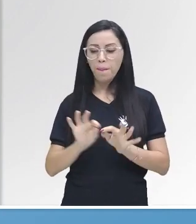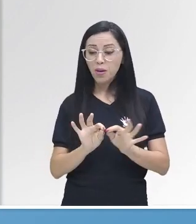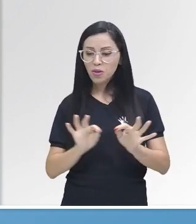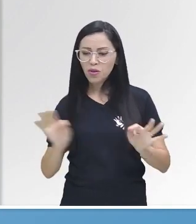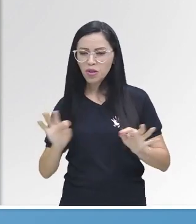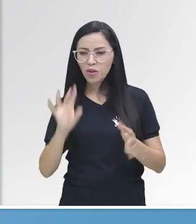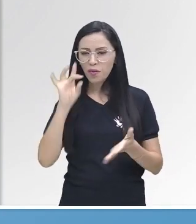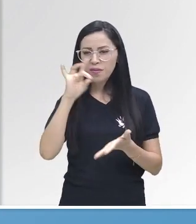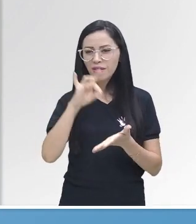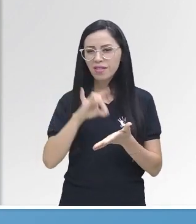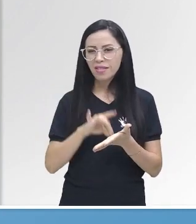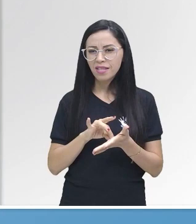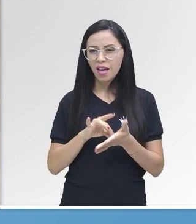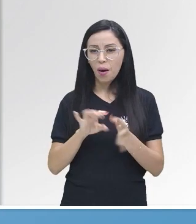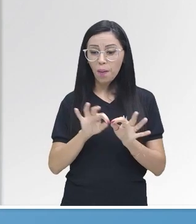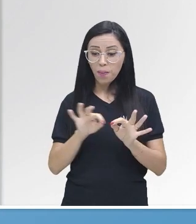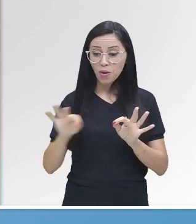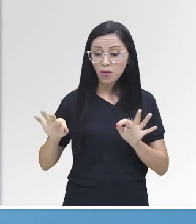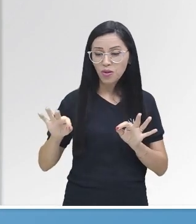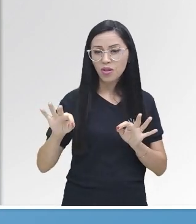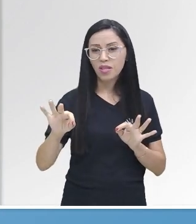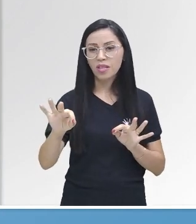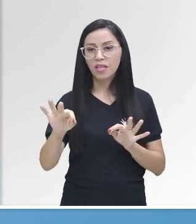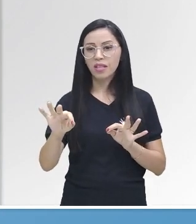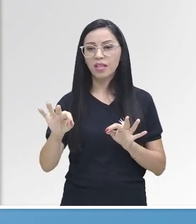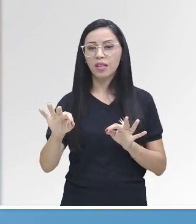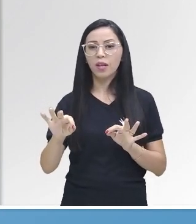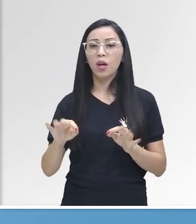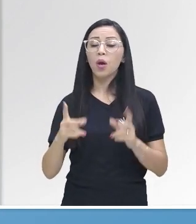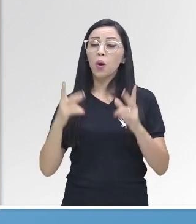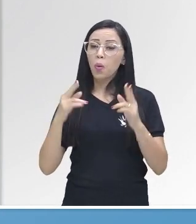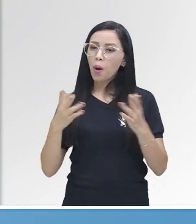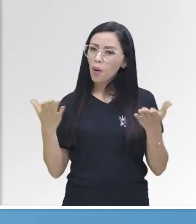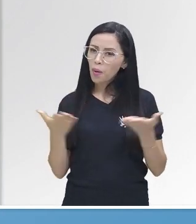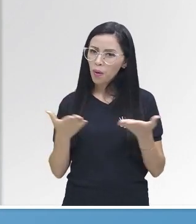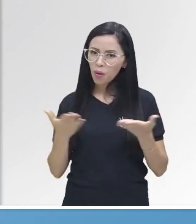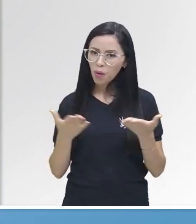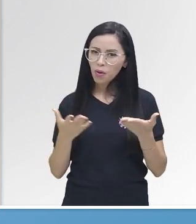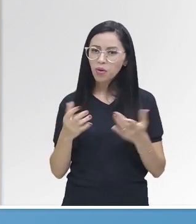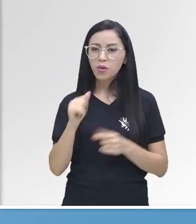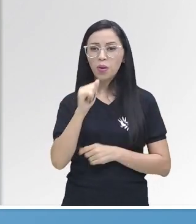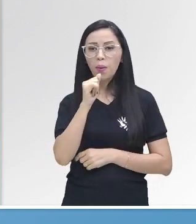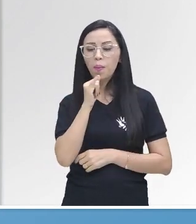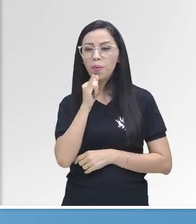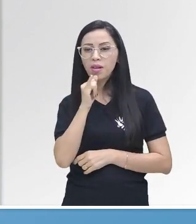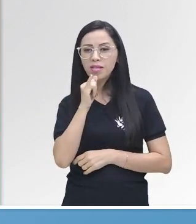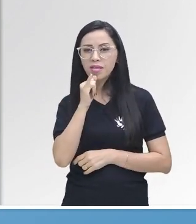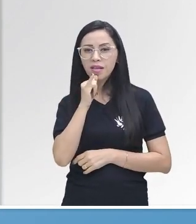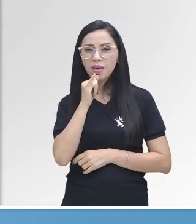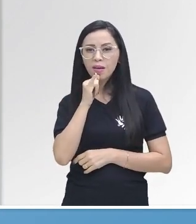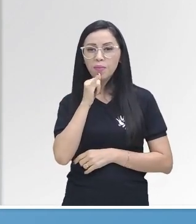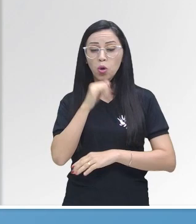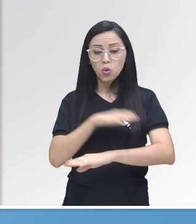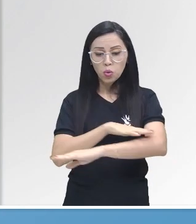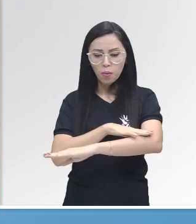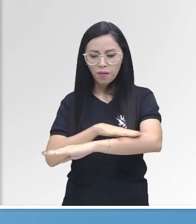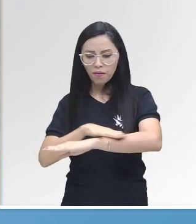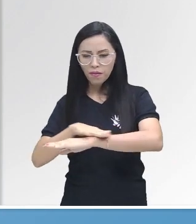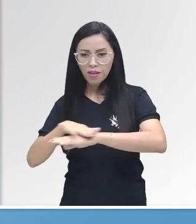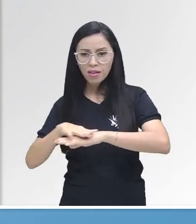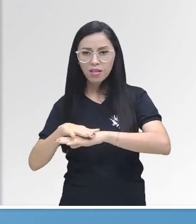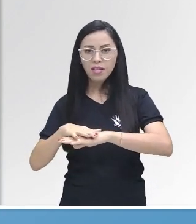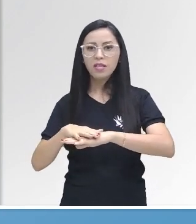quais todos nós convivemos, como comprimentos, superfícies, volumes, tempo,